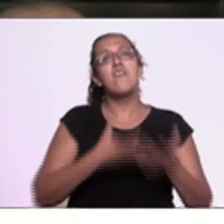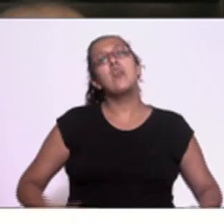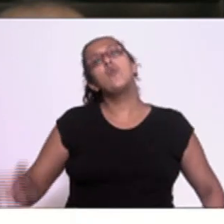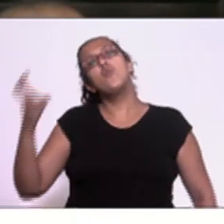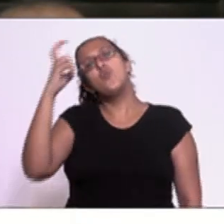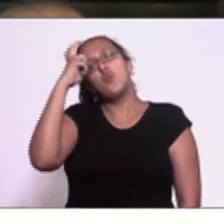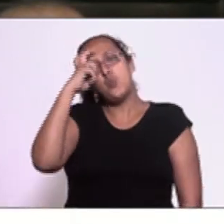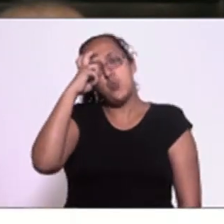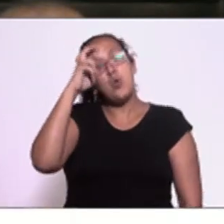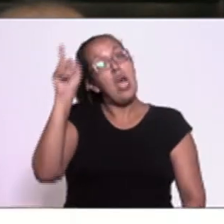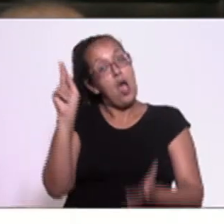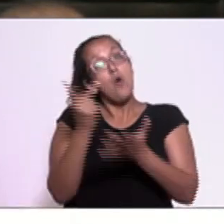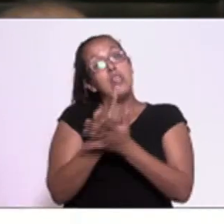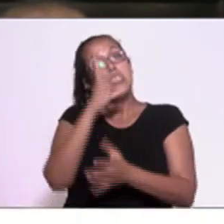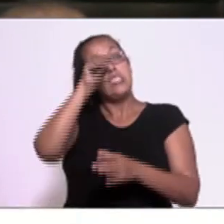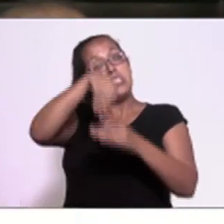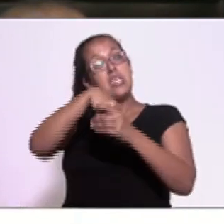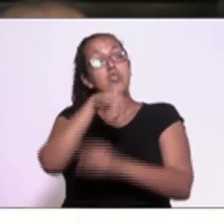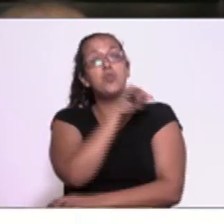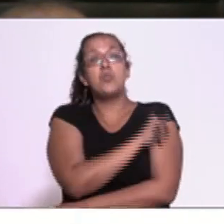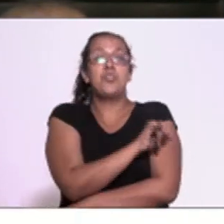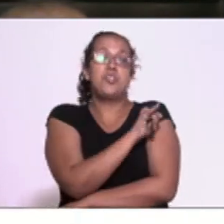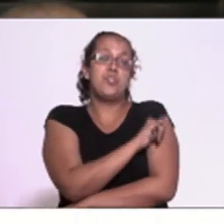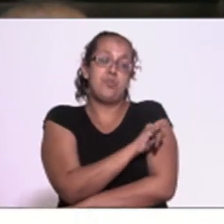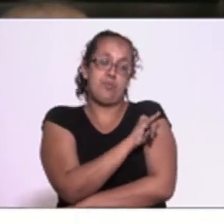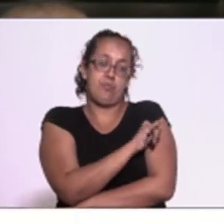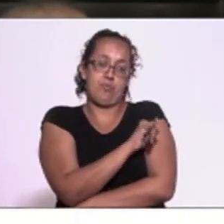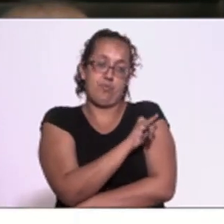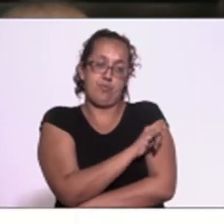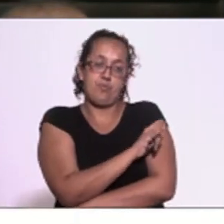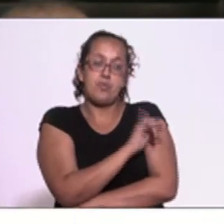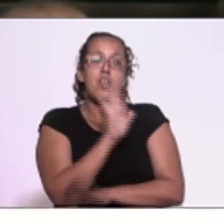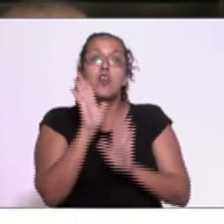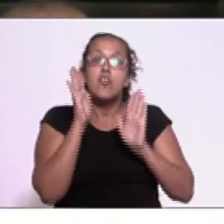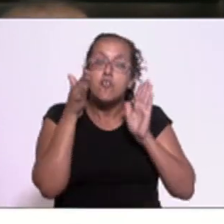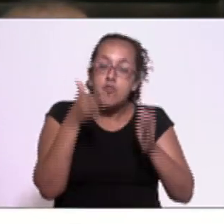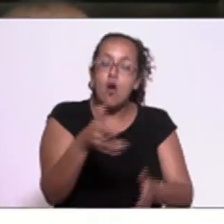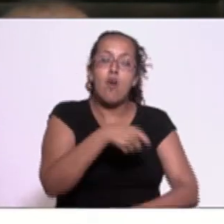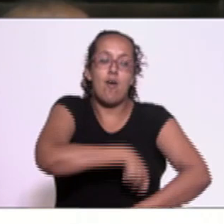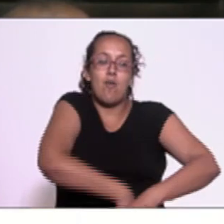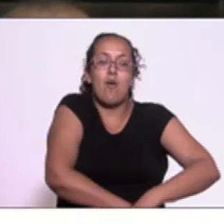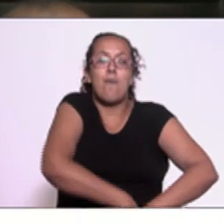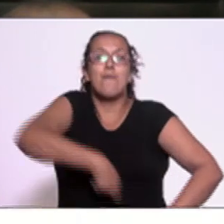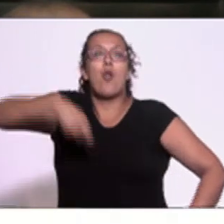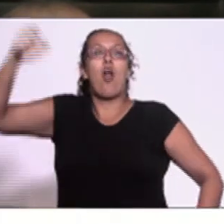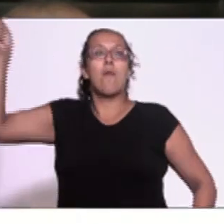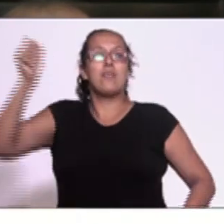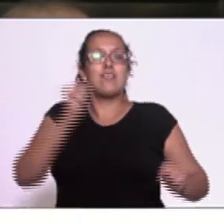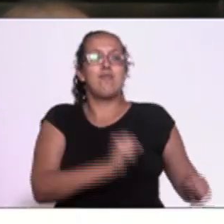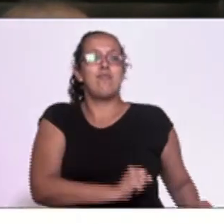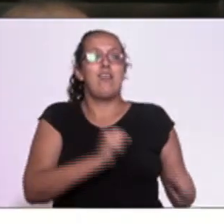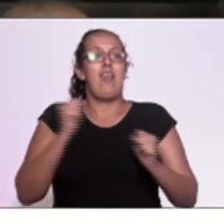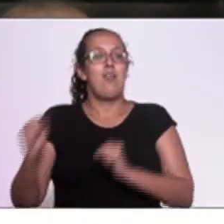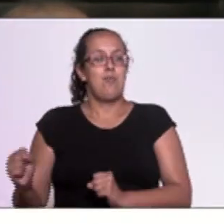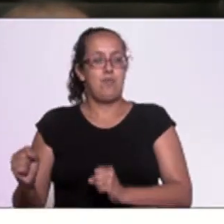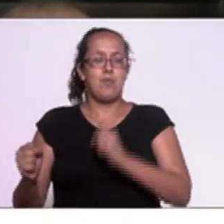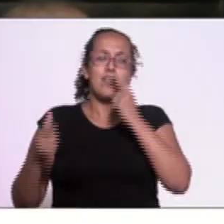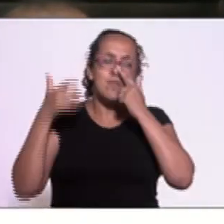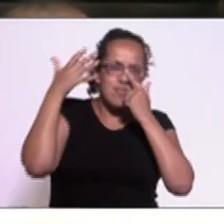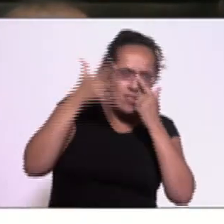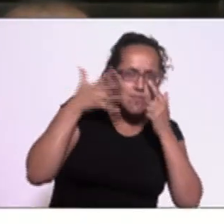que estão ocorrendo na nossa cidade, relativos à proclamação da República, como